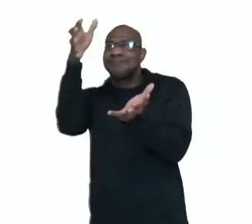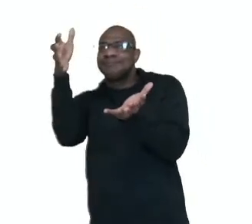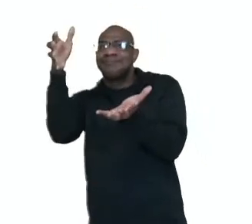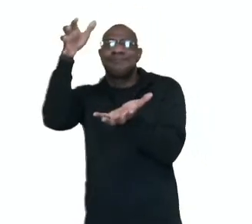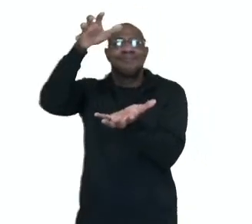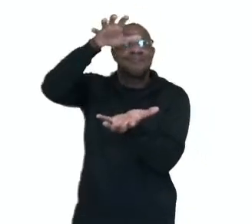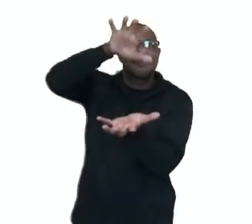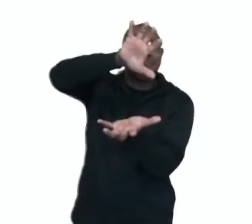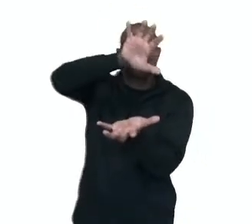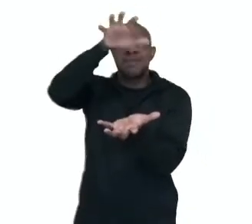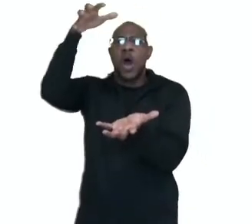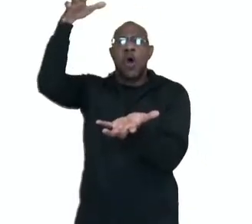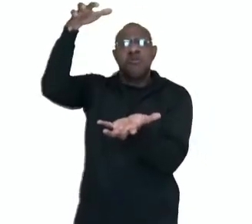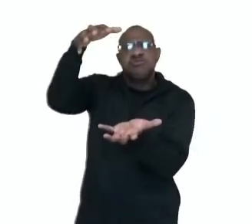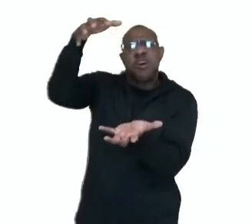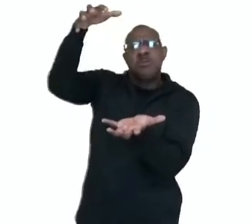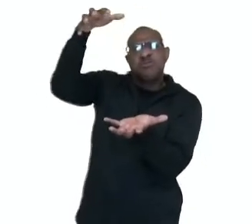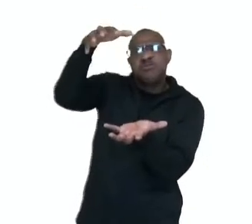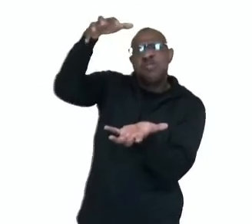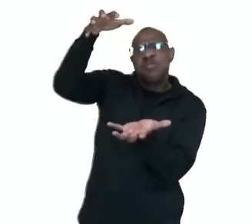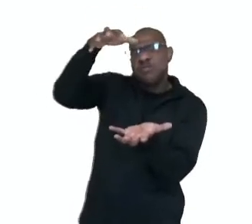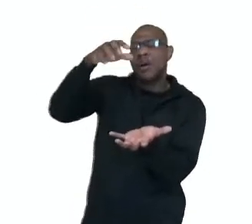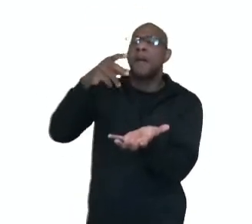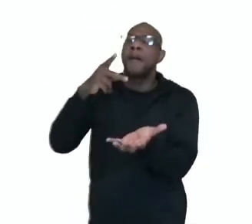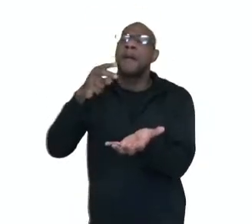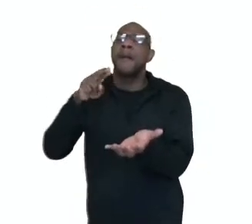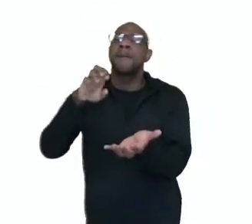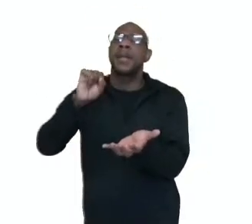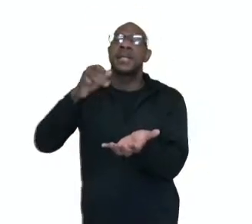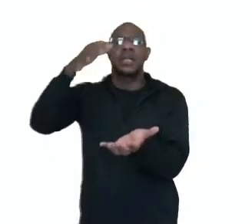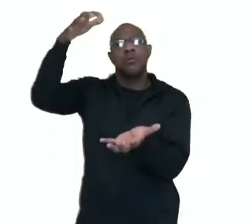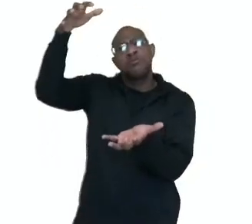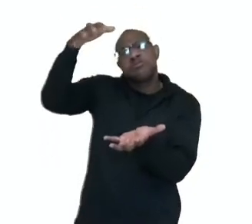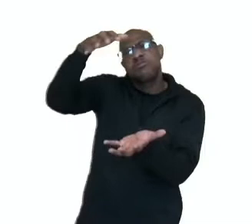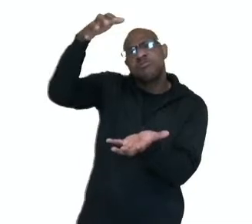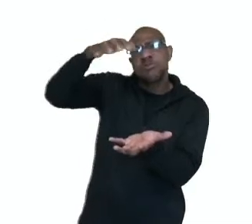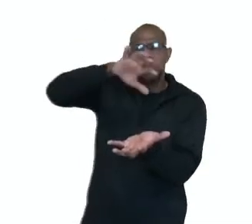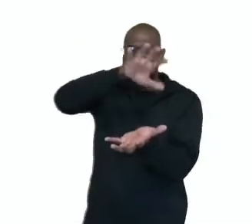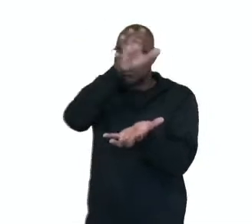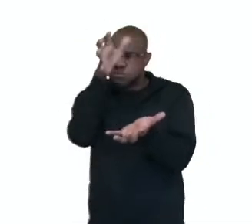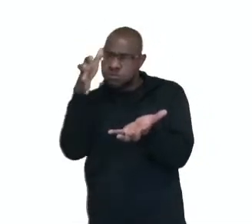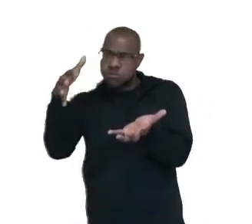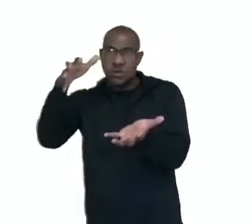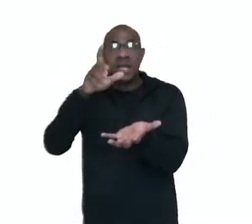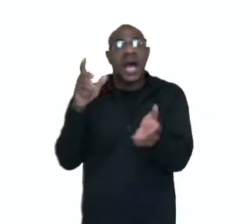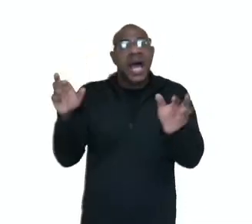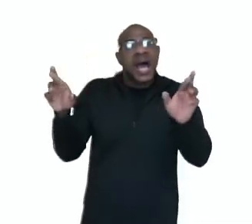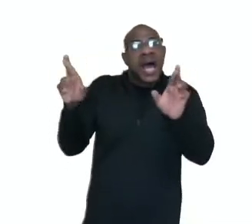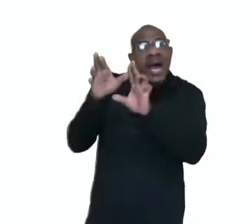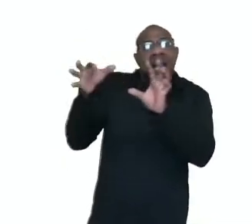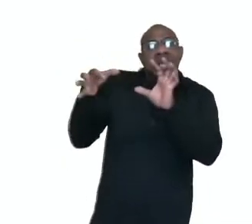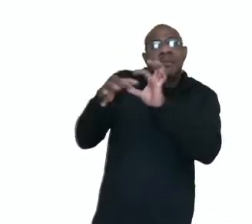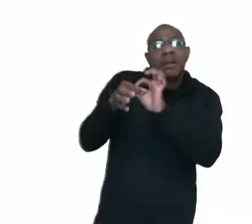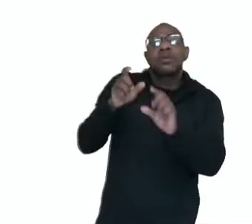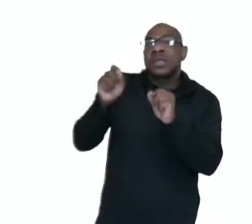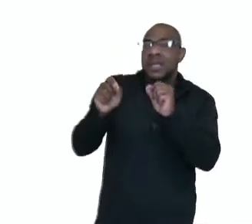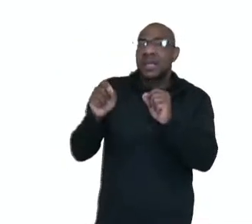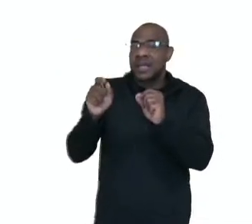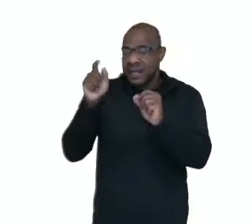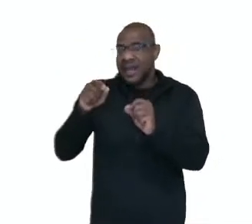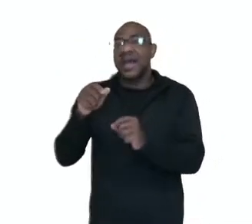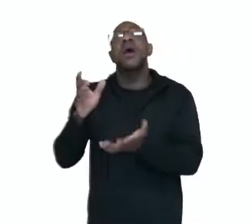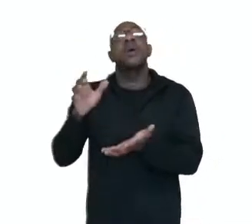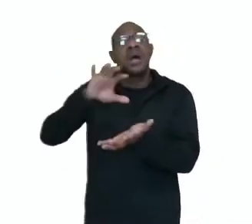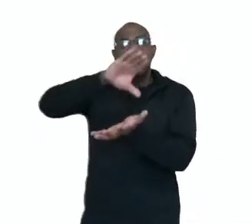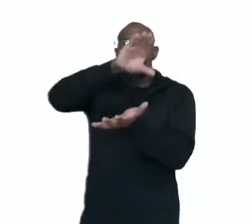atmosférica. Muito bem, com a pressão atmosférica, como que ela está relacionada a quê? Ela está relacionada à camada de ar, que